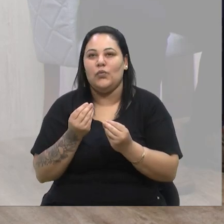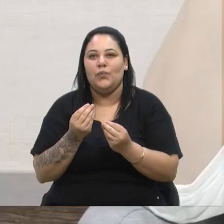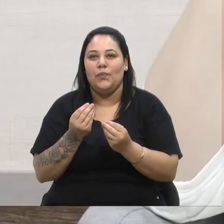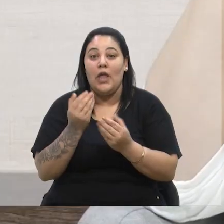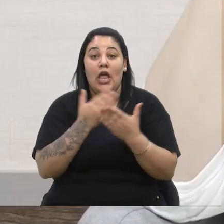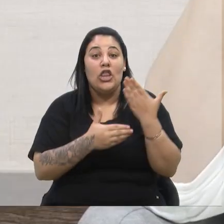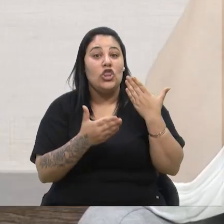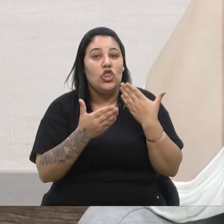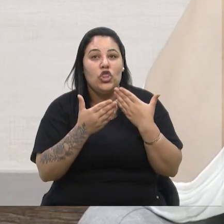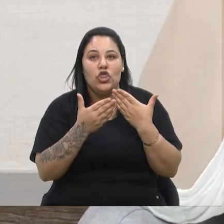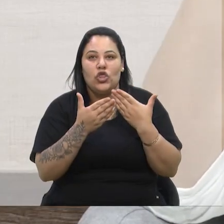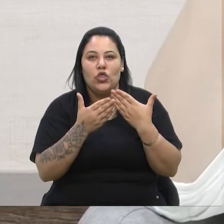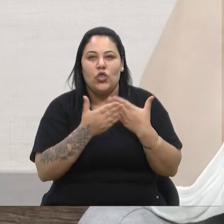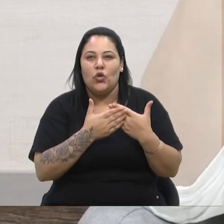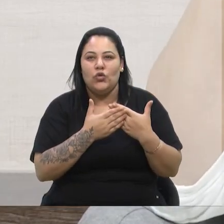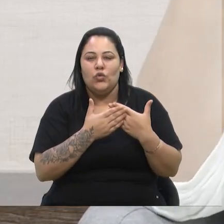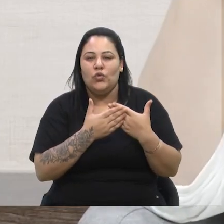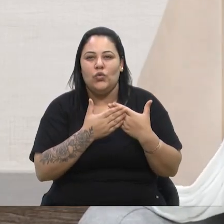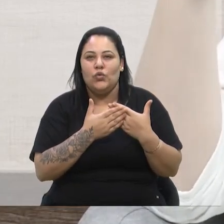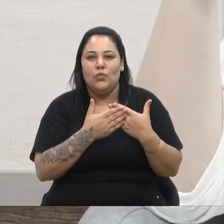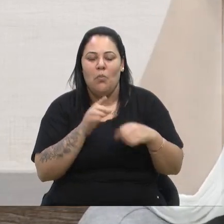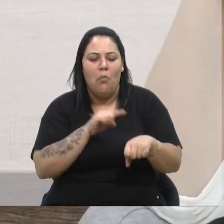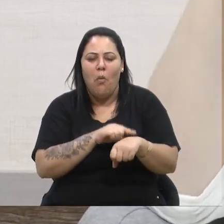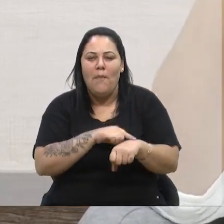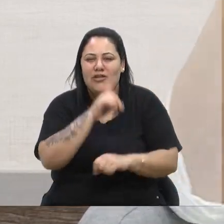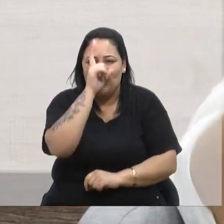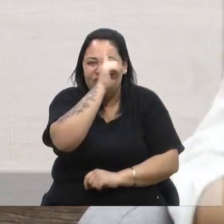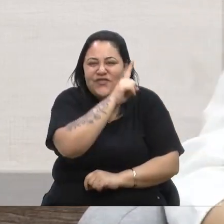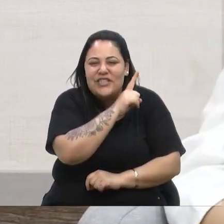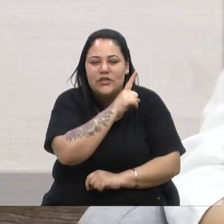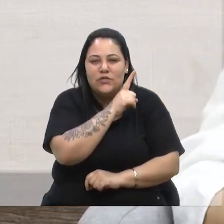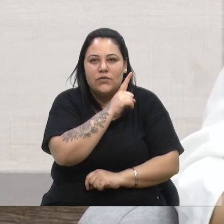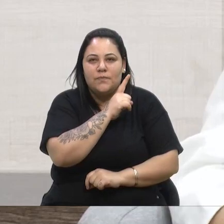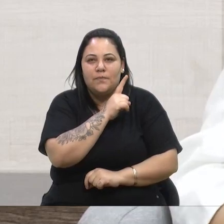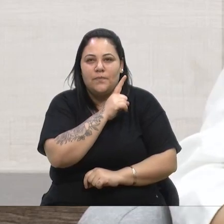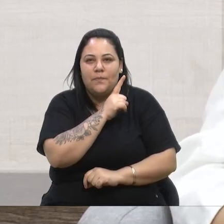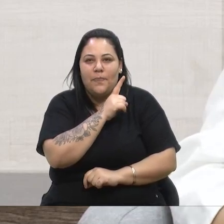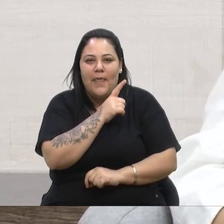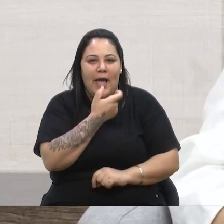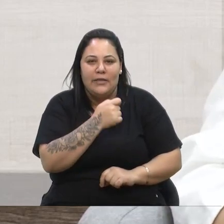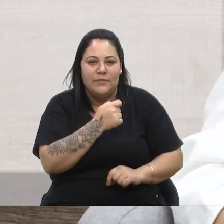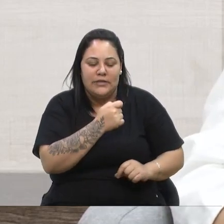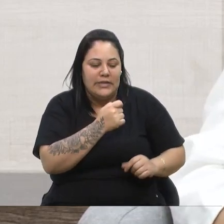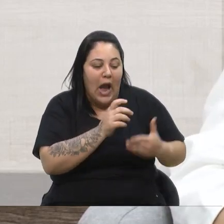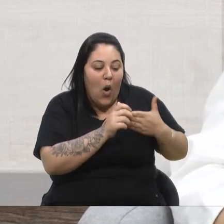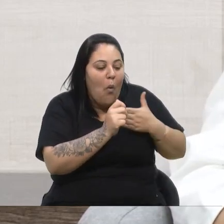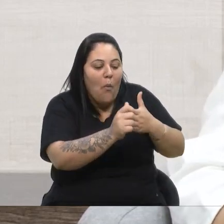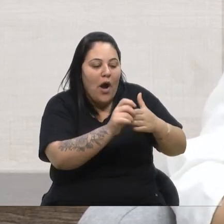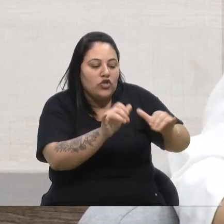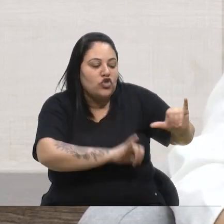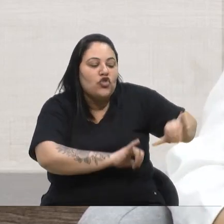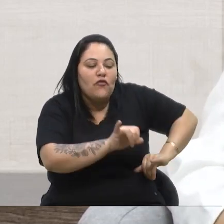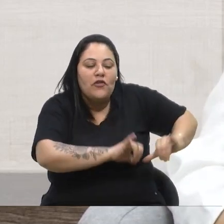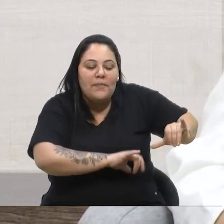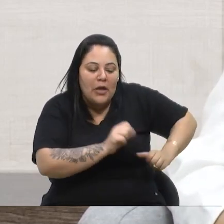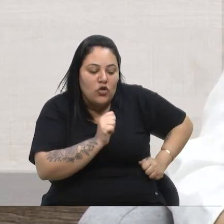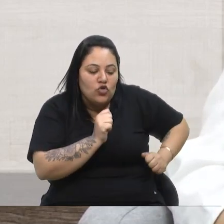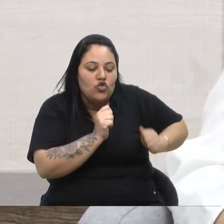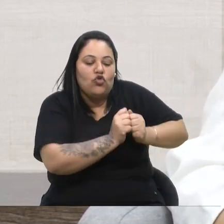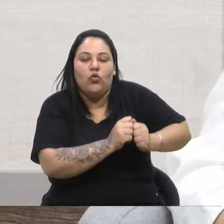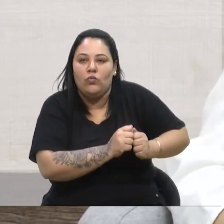assim, toda crise que vem, ela necessariamente não precisa ser acompanhada de